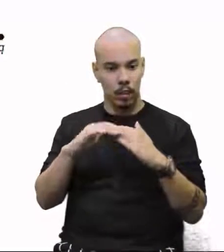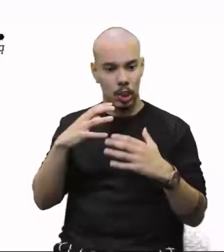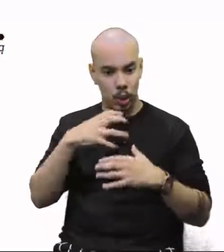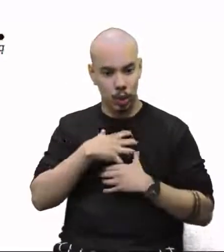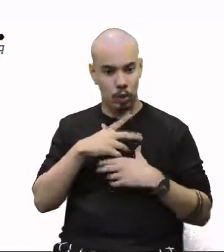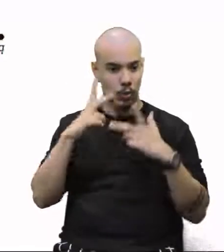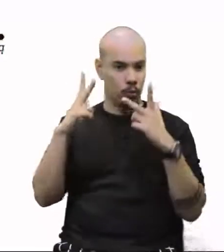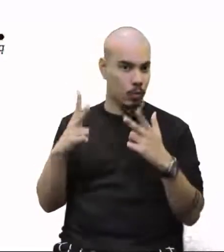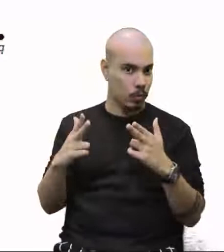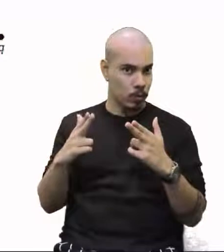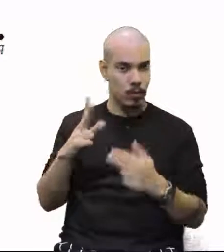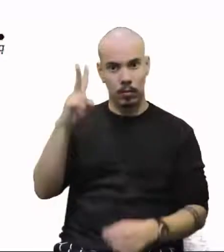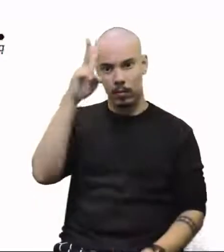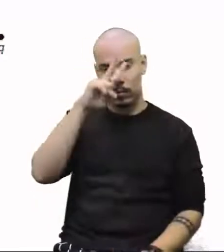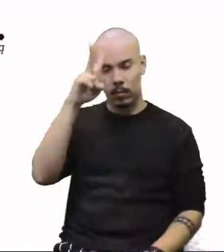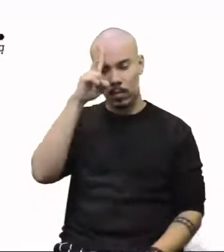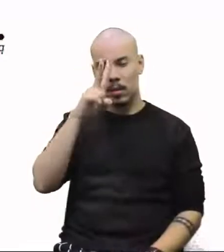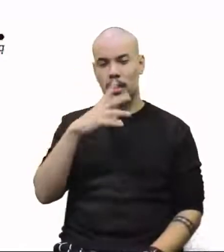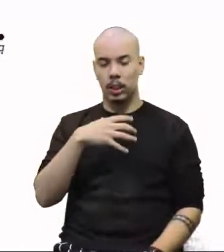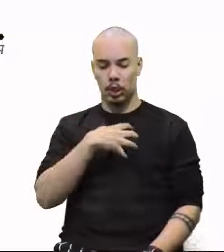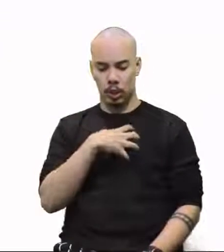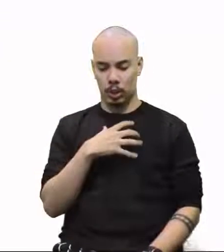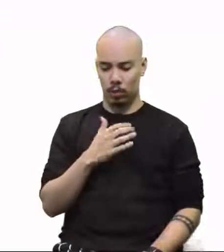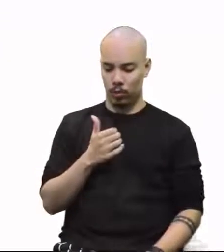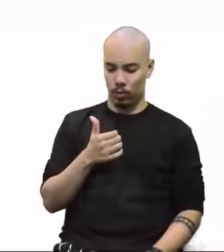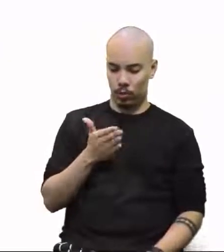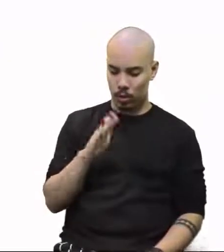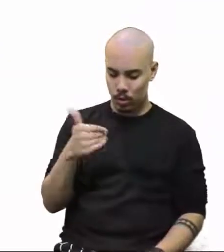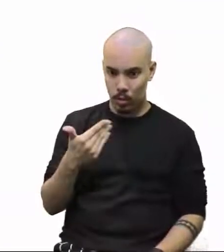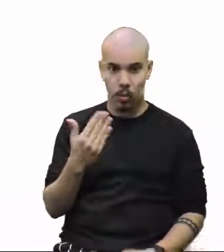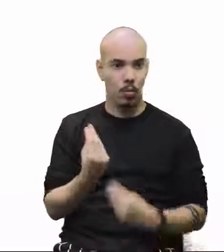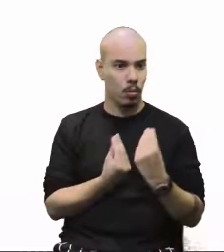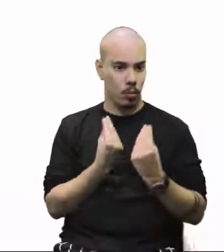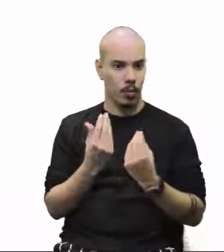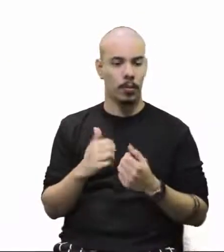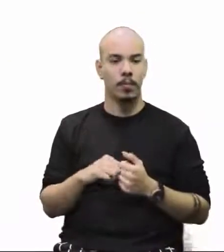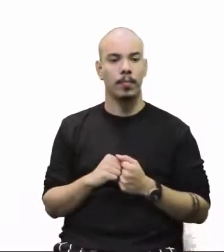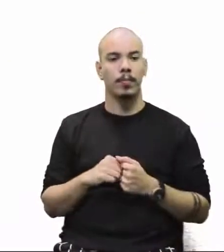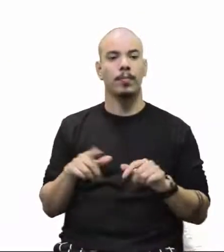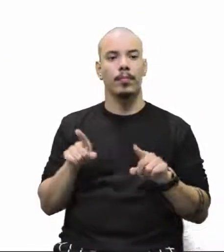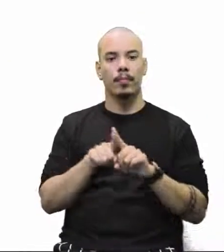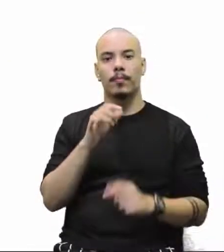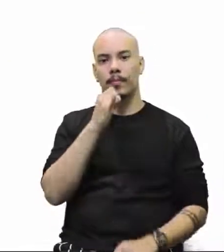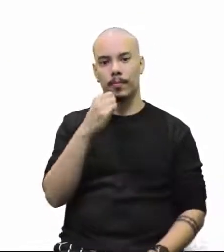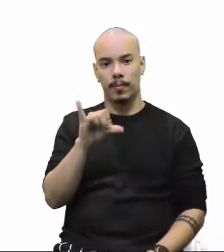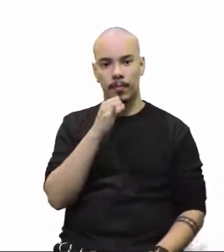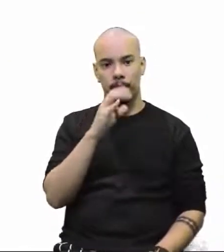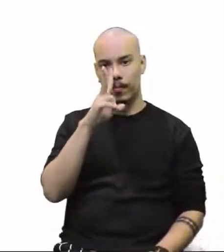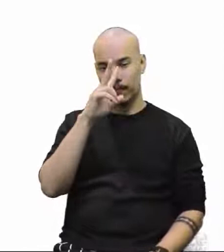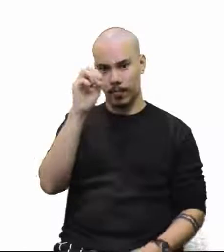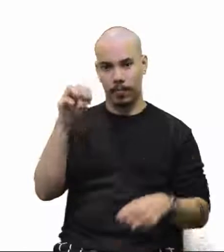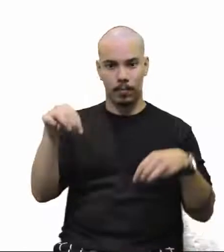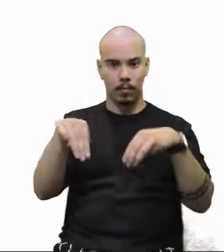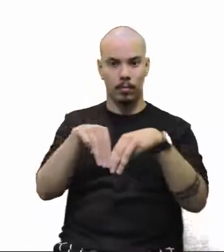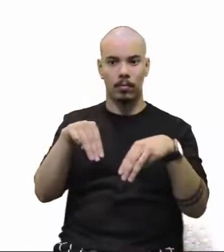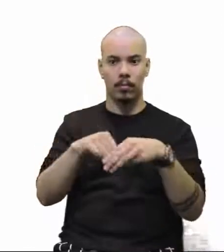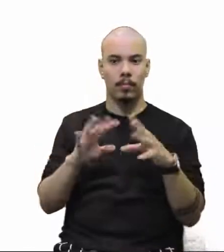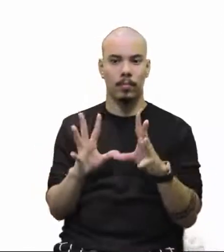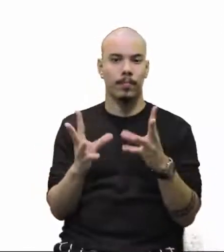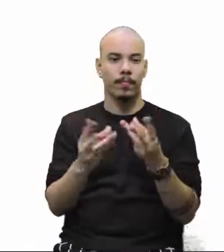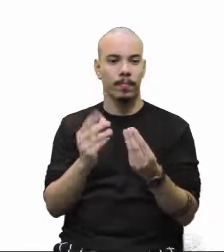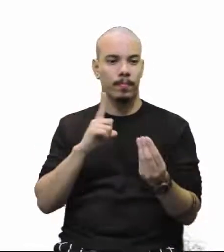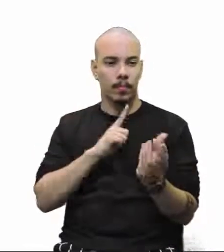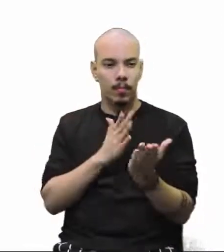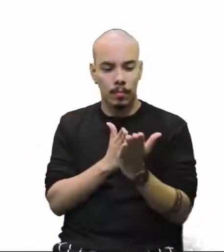Aí tem que lembrar o que é direção, sentido, tudo Isso, certinho. justamente. A corrente e a força magnética sobre a partícula têm